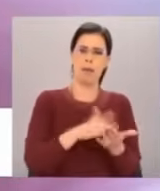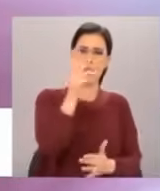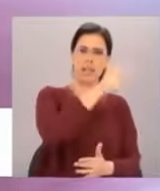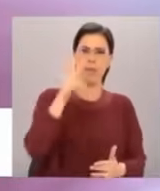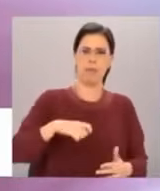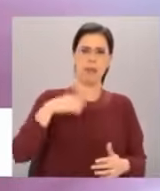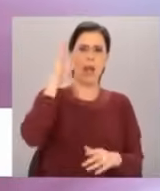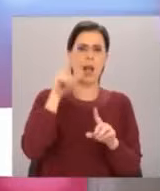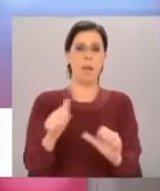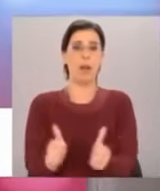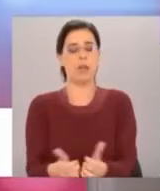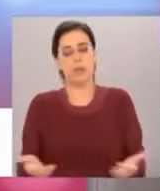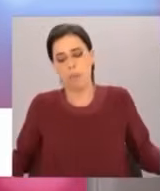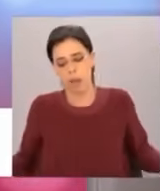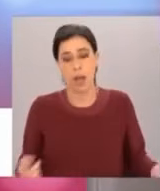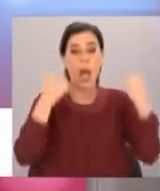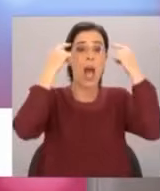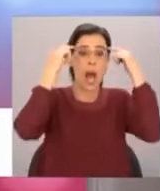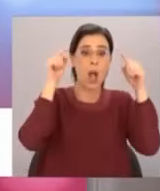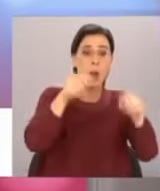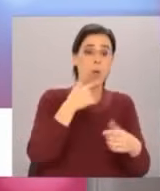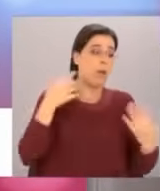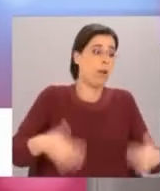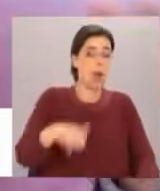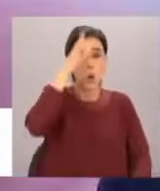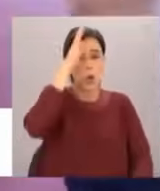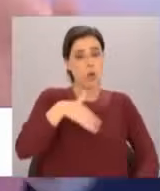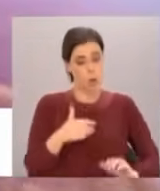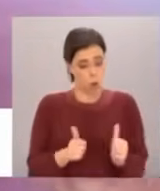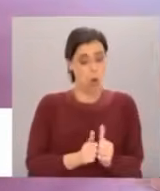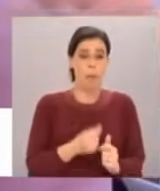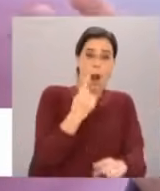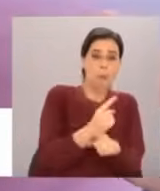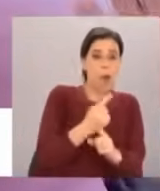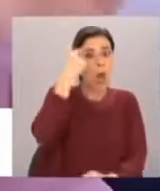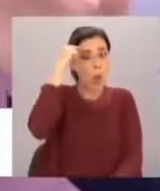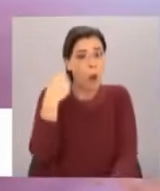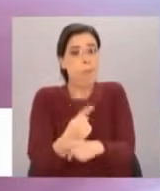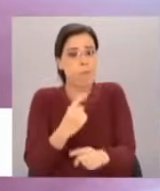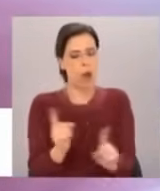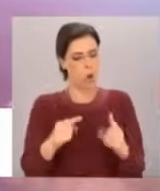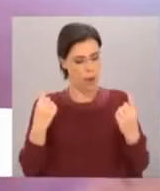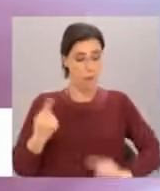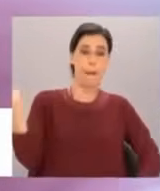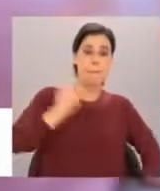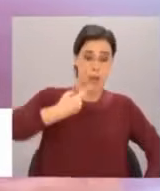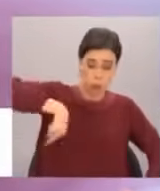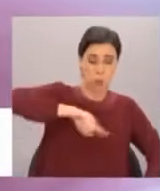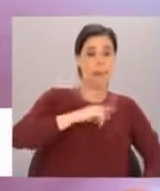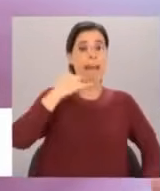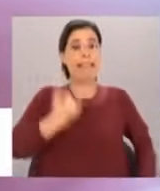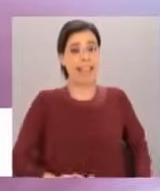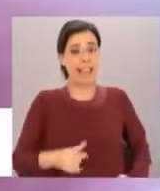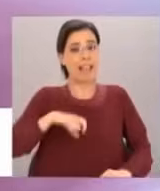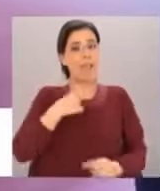vasos em por cento e tal para animais de companhia a loucura é tanta que já os animais de companhia tem que entrar nesta loucura também já não basta que nos empurram nós todos uma